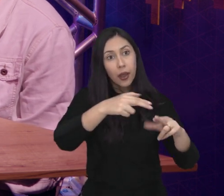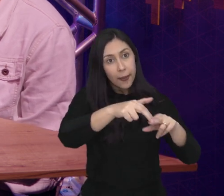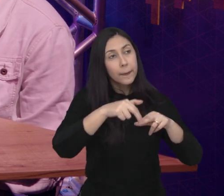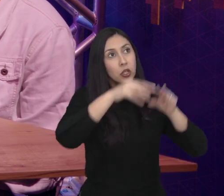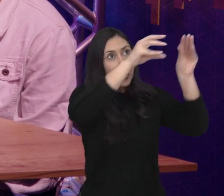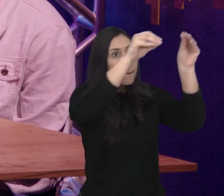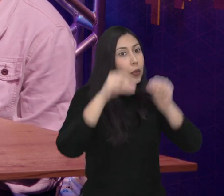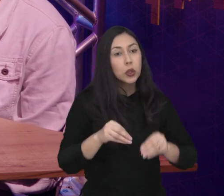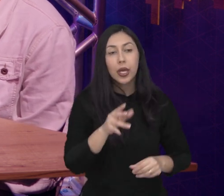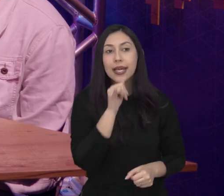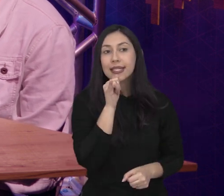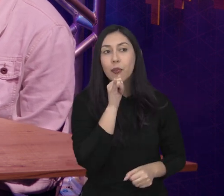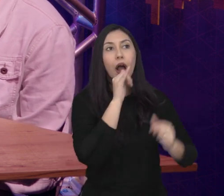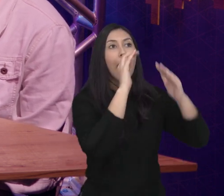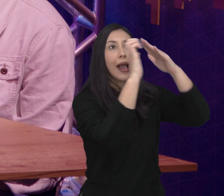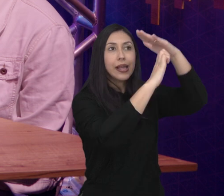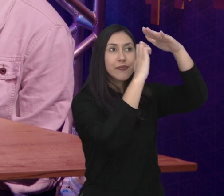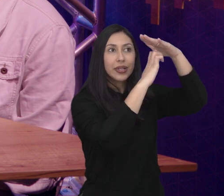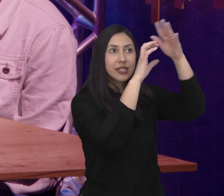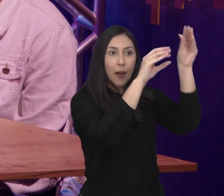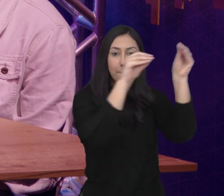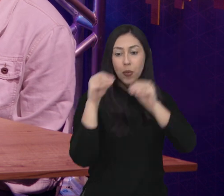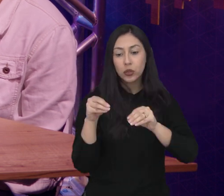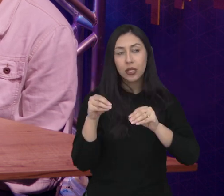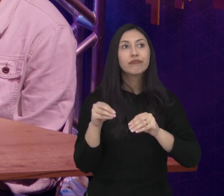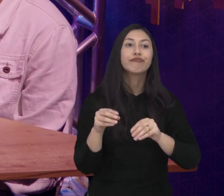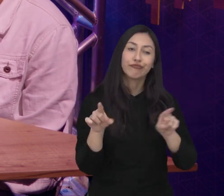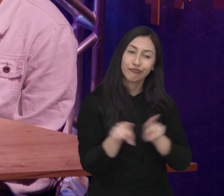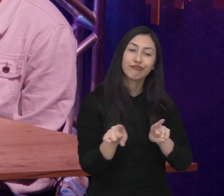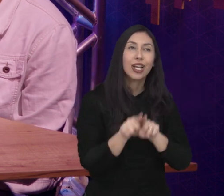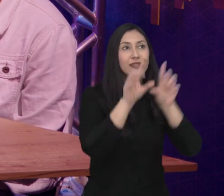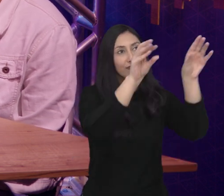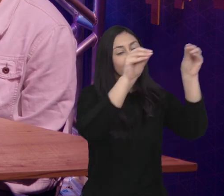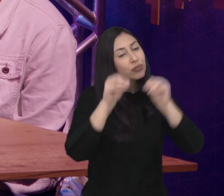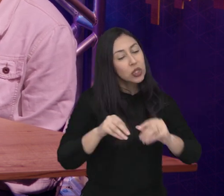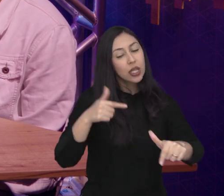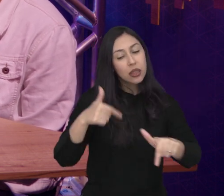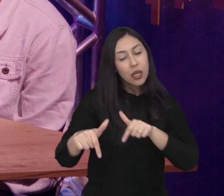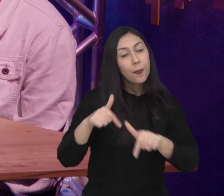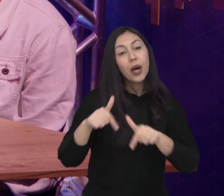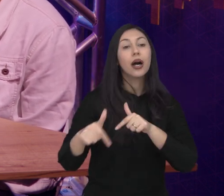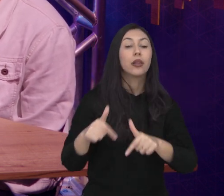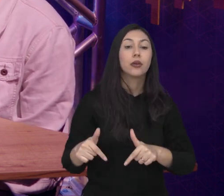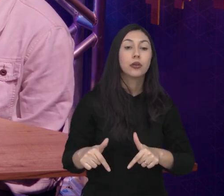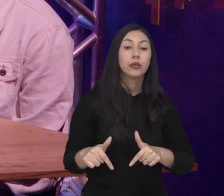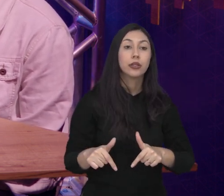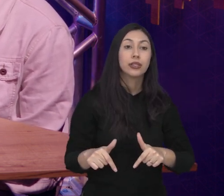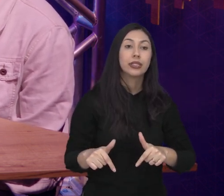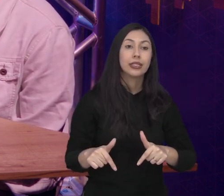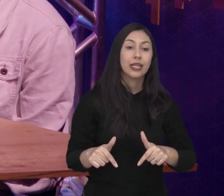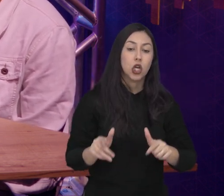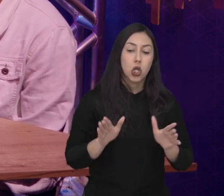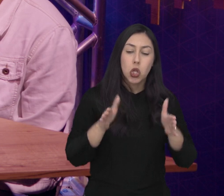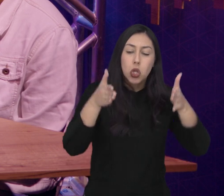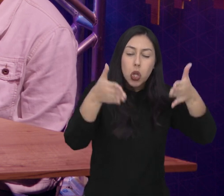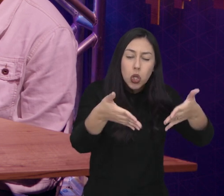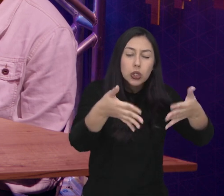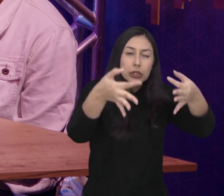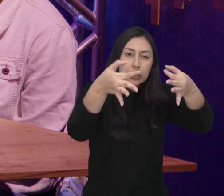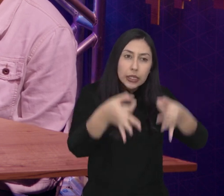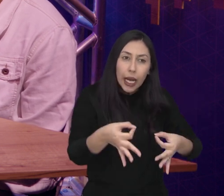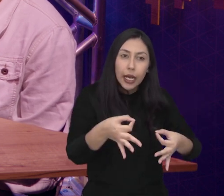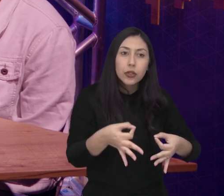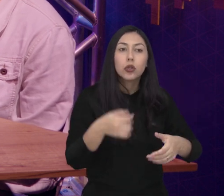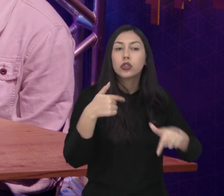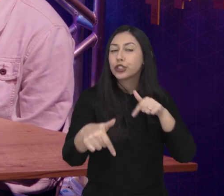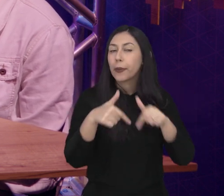determinados lugares. Então, vêm junto com multinacionais, vêm também principalmente a trabalho, mas aí já com um destino mais certo,